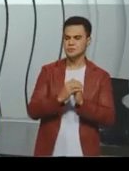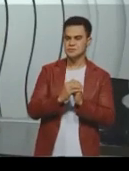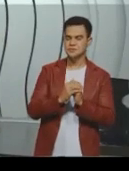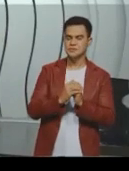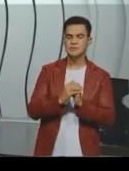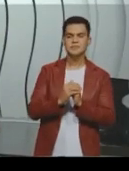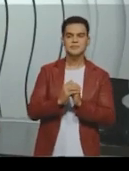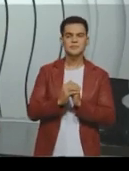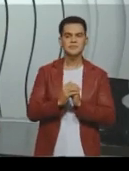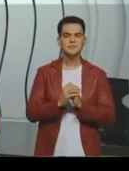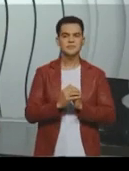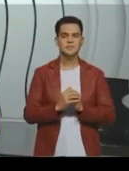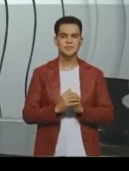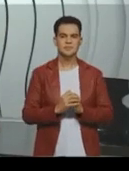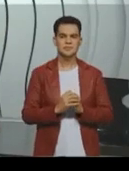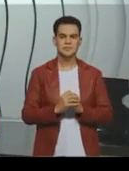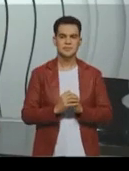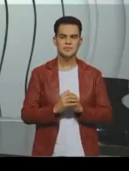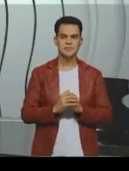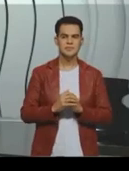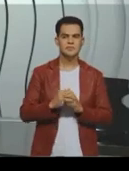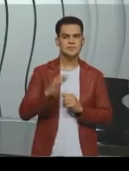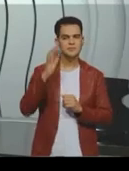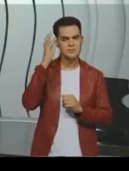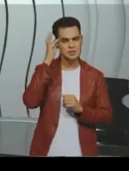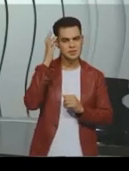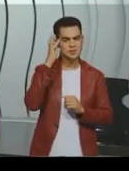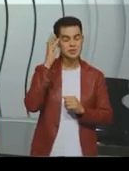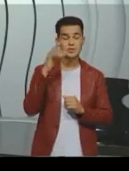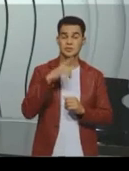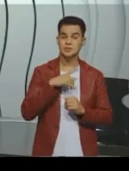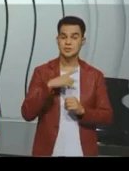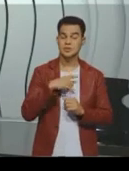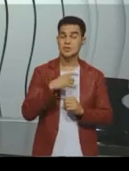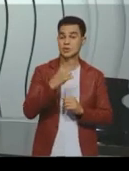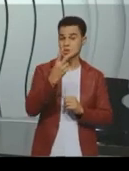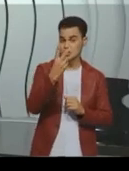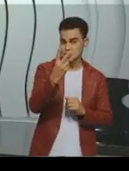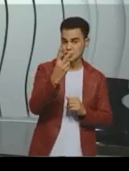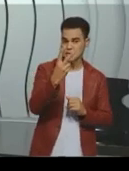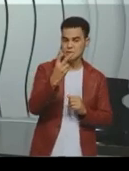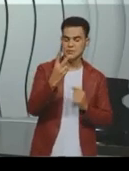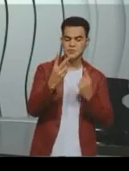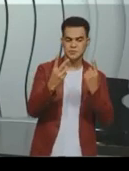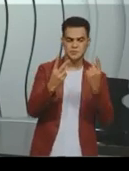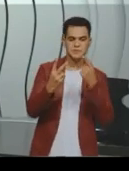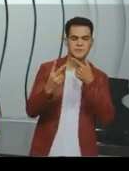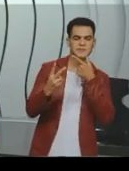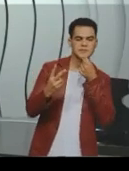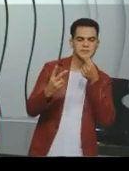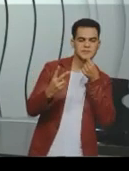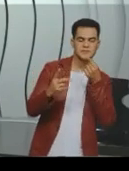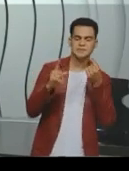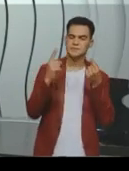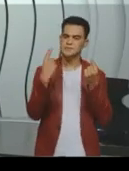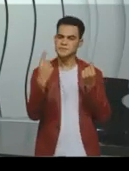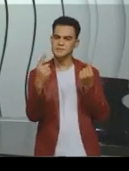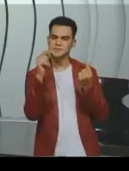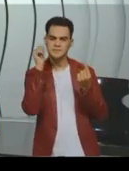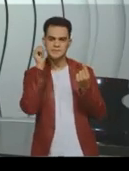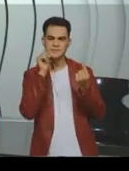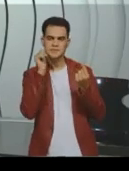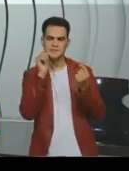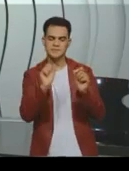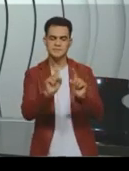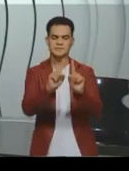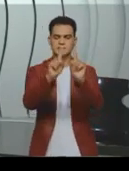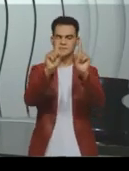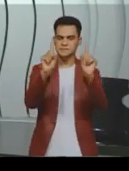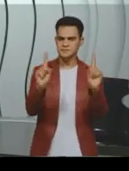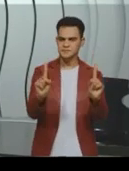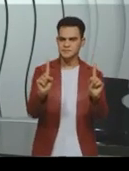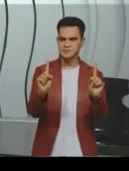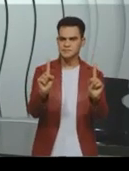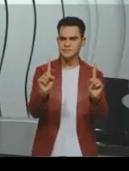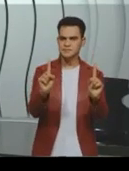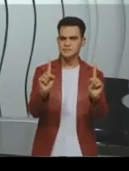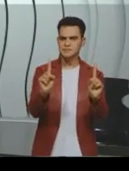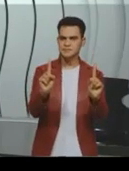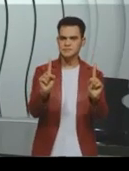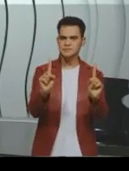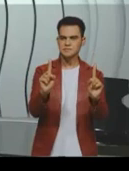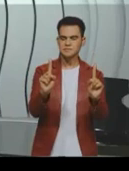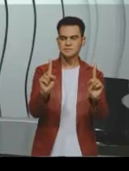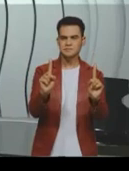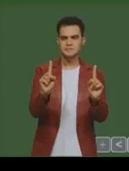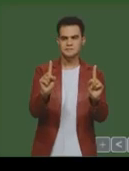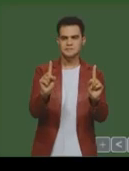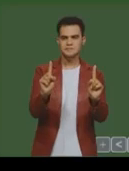gametas, eu vou ter dois gametas, um masculino e um feminino. Um gameta masculino, onde ele vai